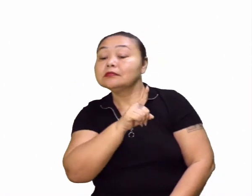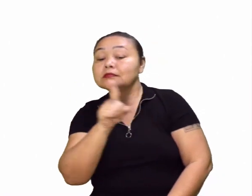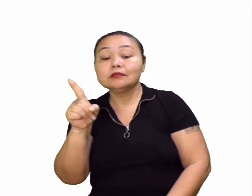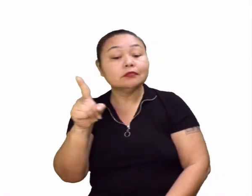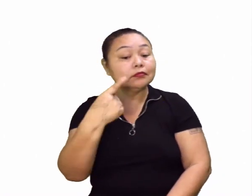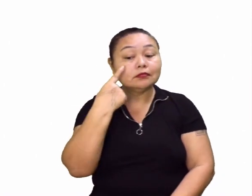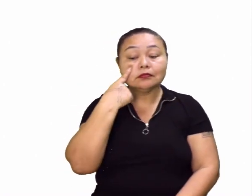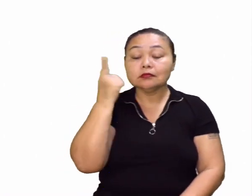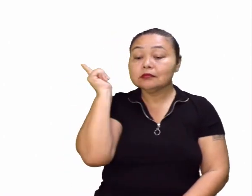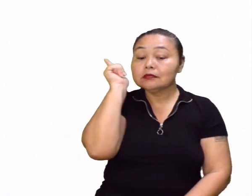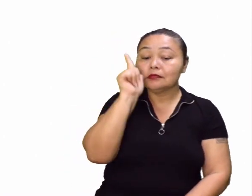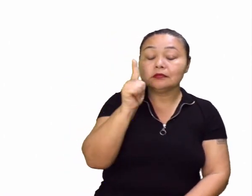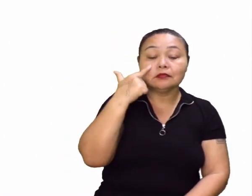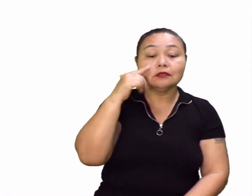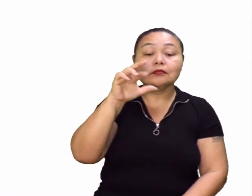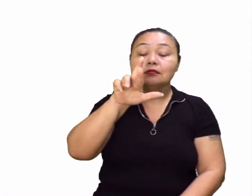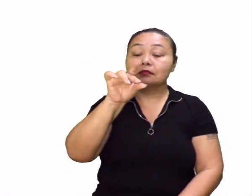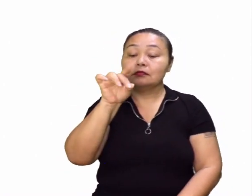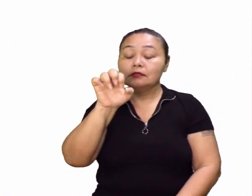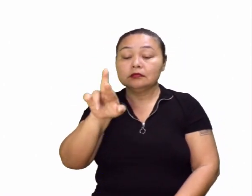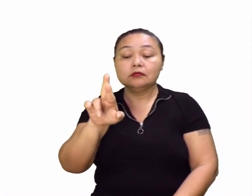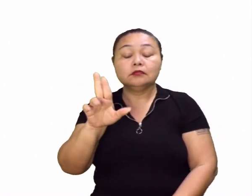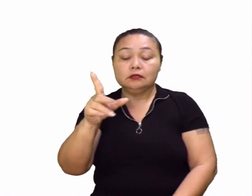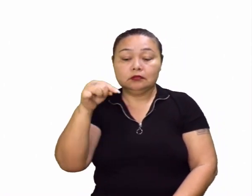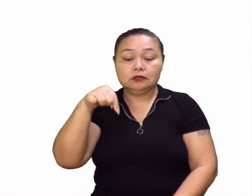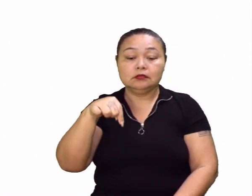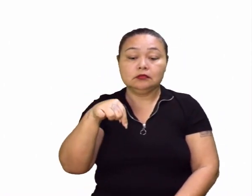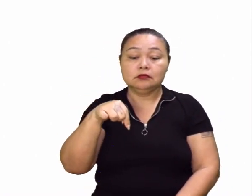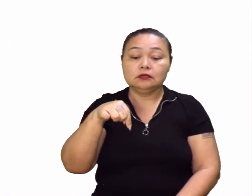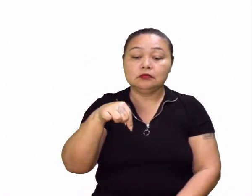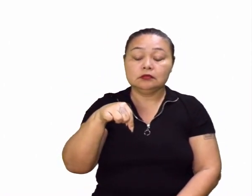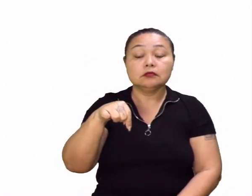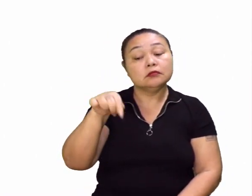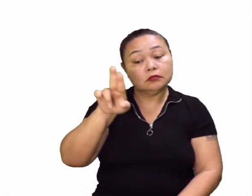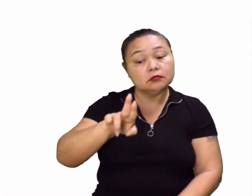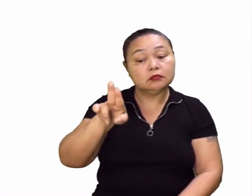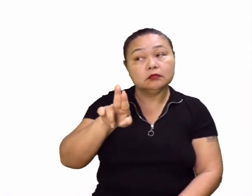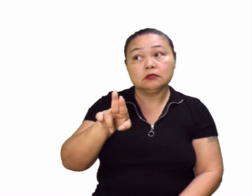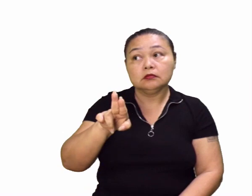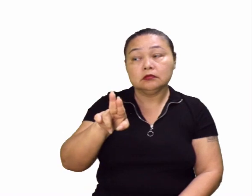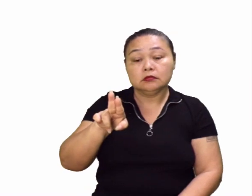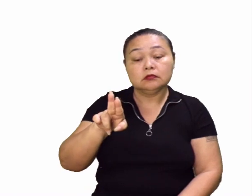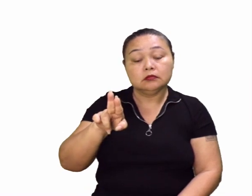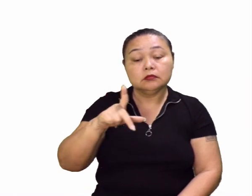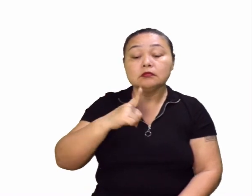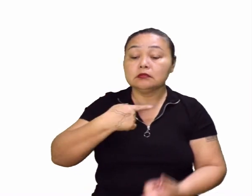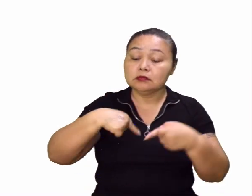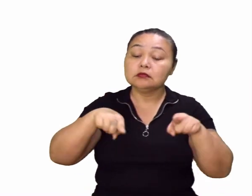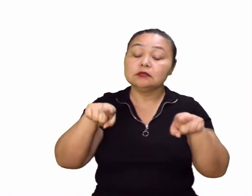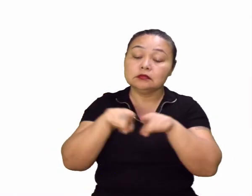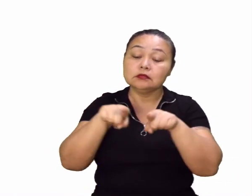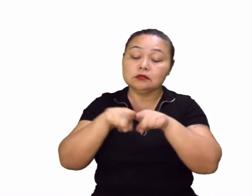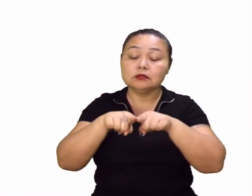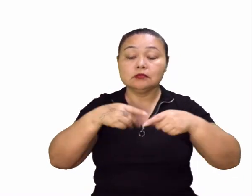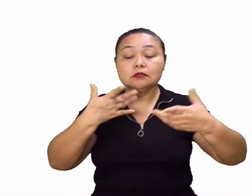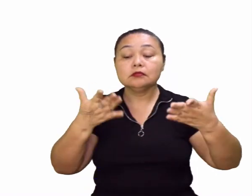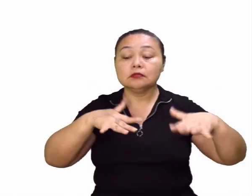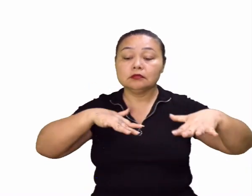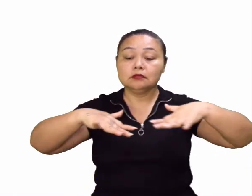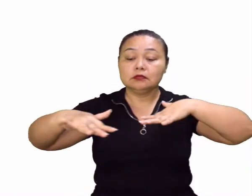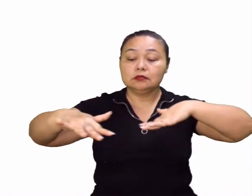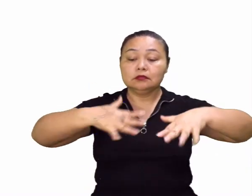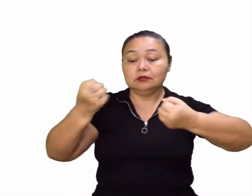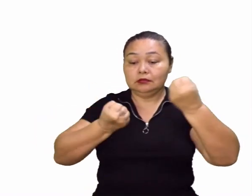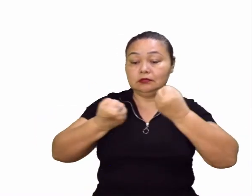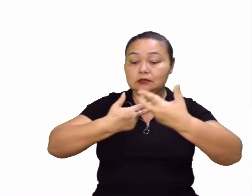hoje praticamente a gente consegue ver radar. Inclusive, é uma aplicabilidade que está até no trânsito, né? Muito bem. O controle de radar